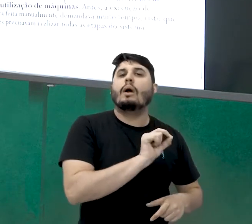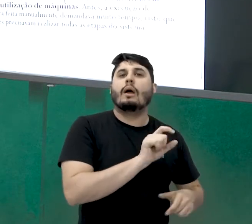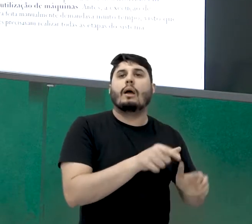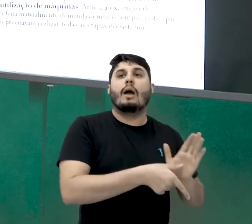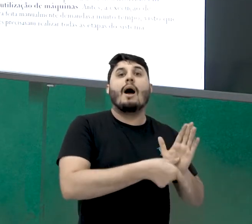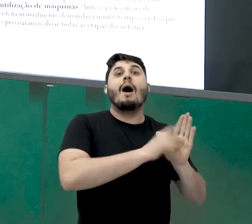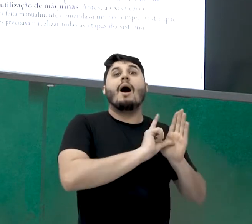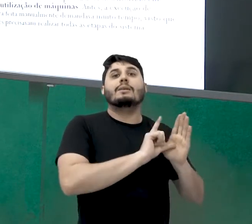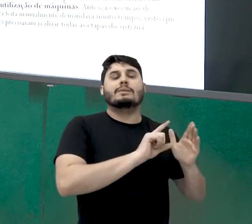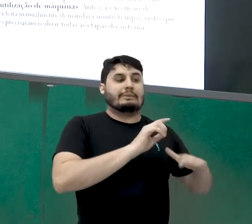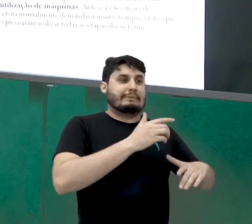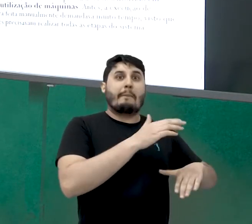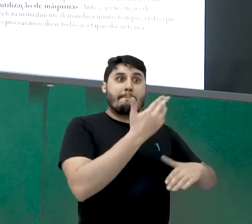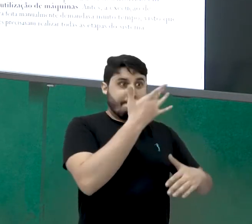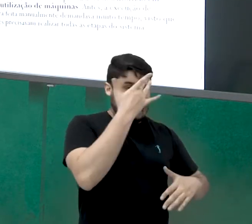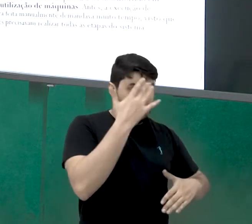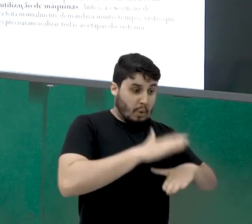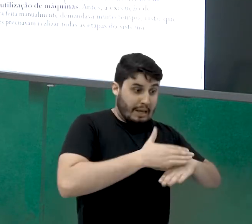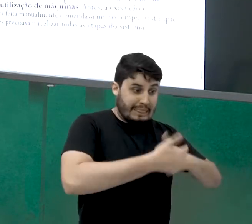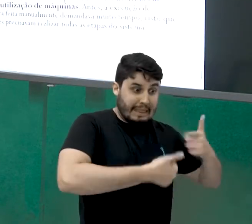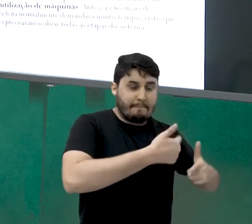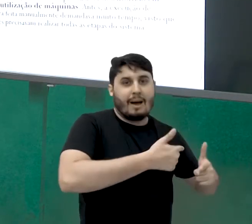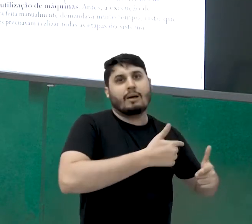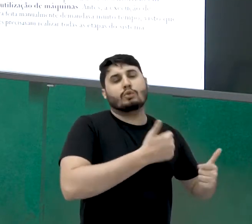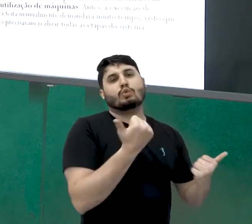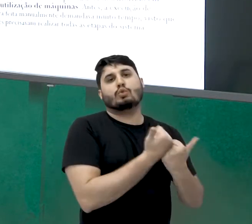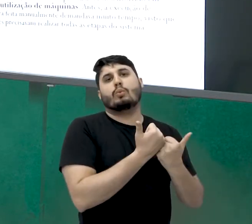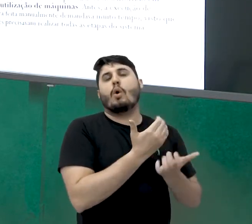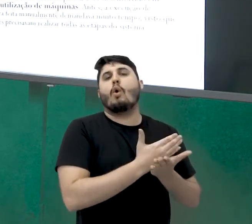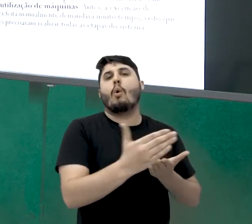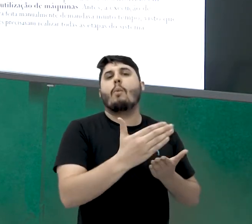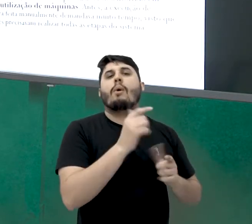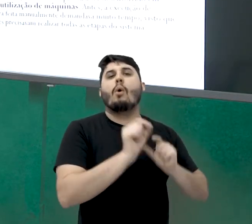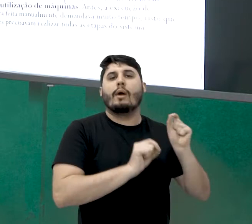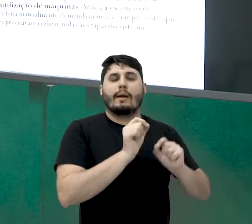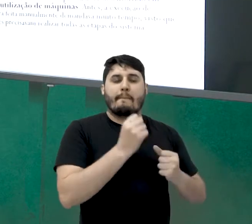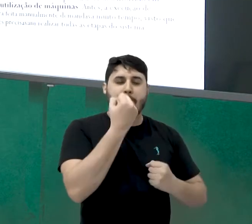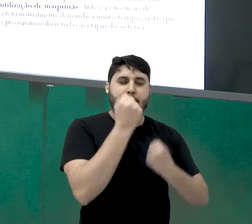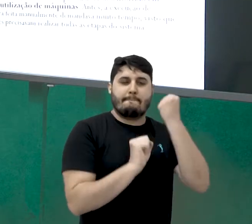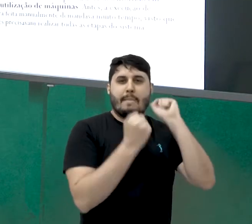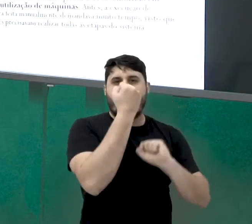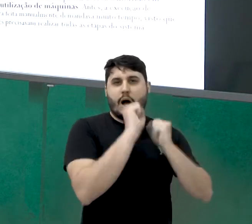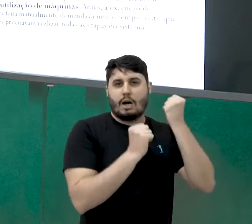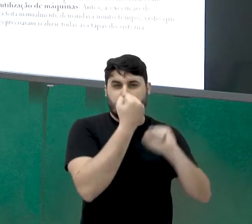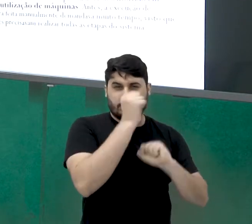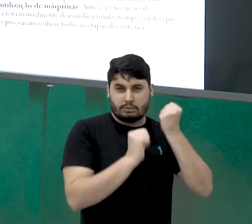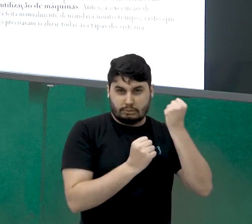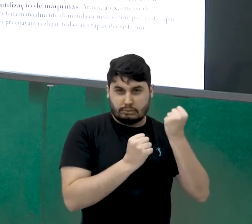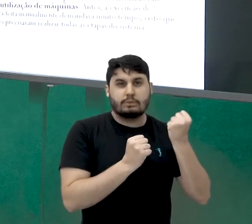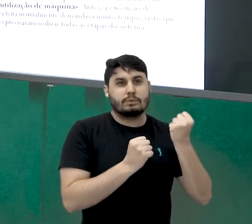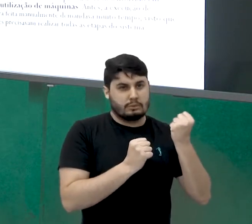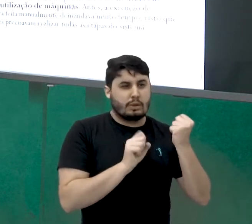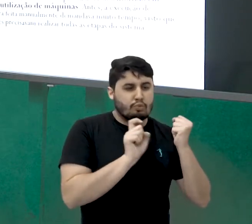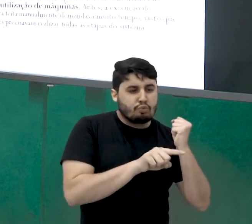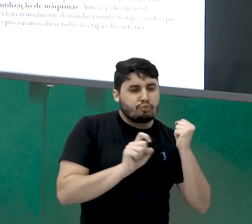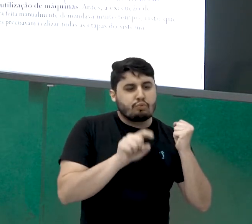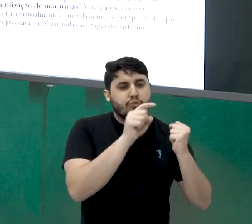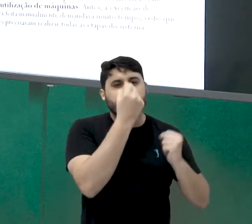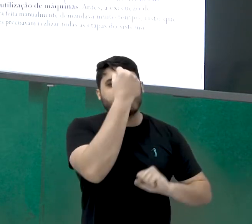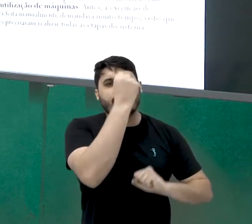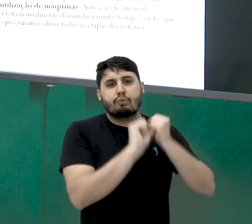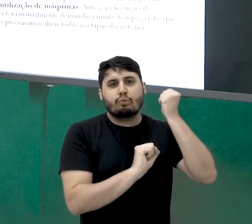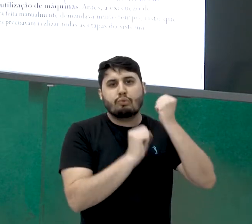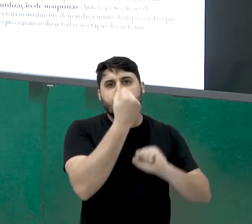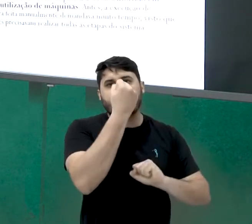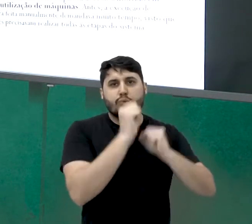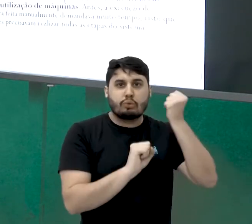sistema maquinofatureiro, ou seja, feito por máquinas. E esse sistema maquinofatureiro, ele é o que dá o termo